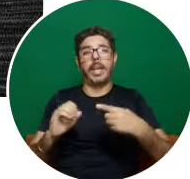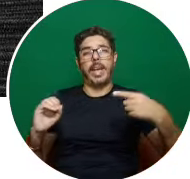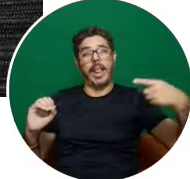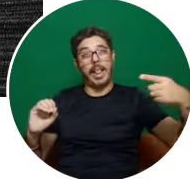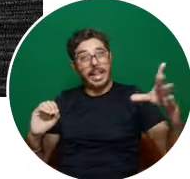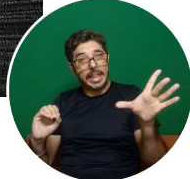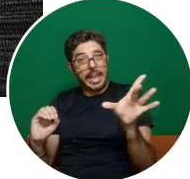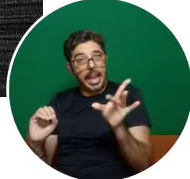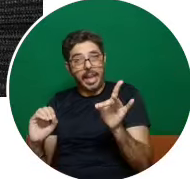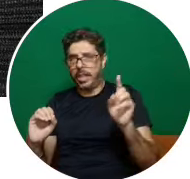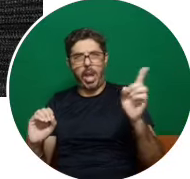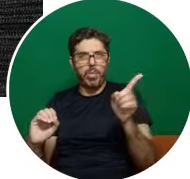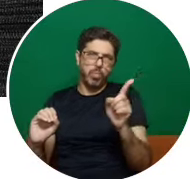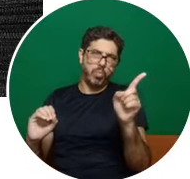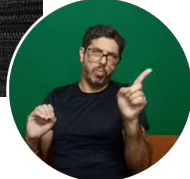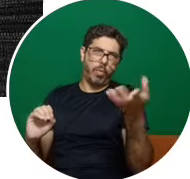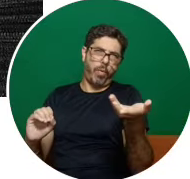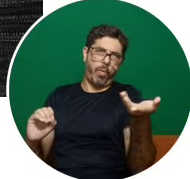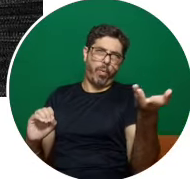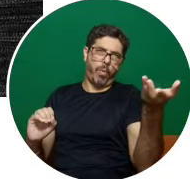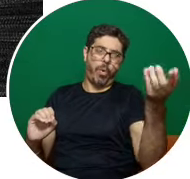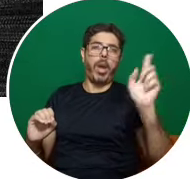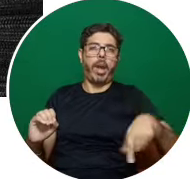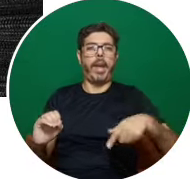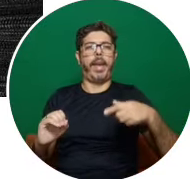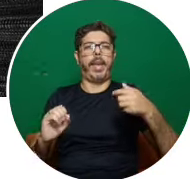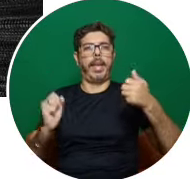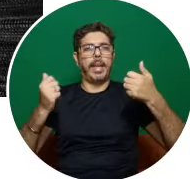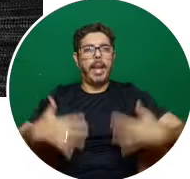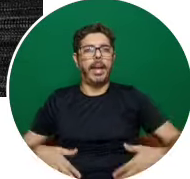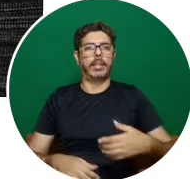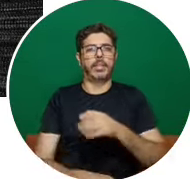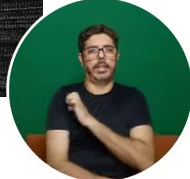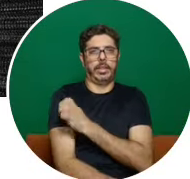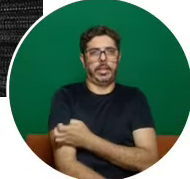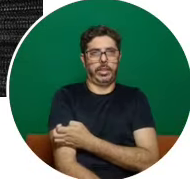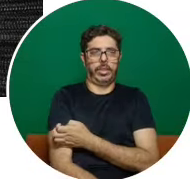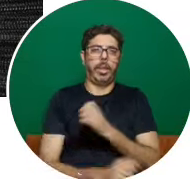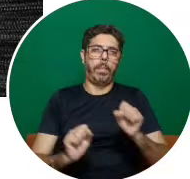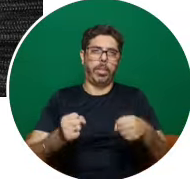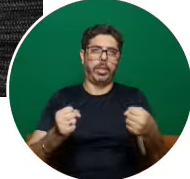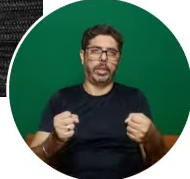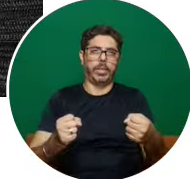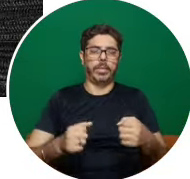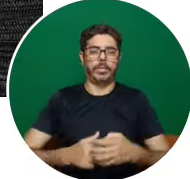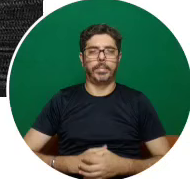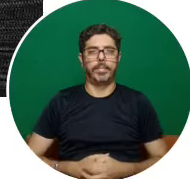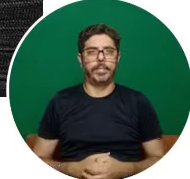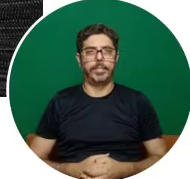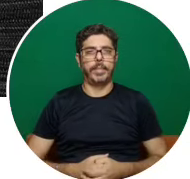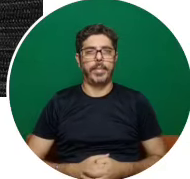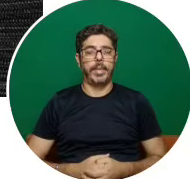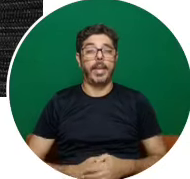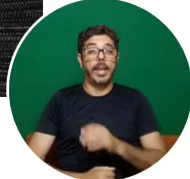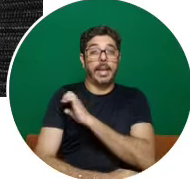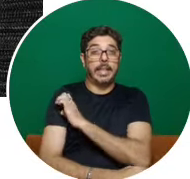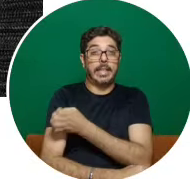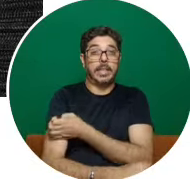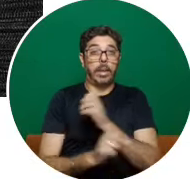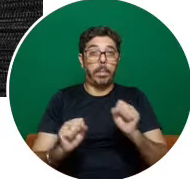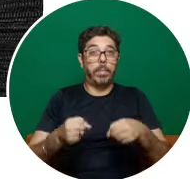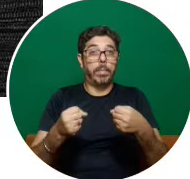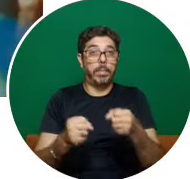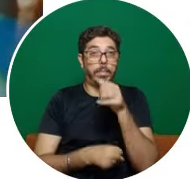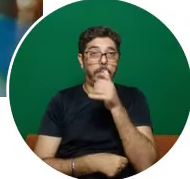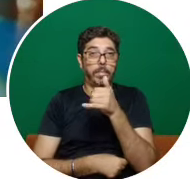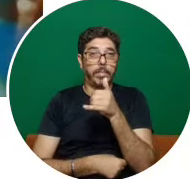vamos ter o oposto. A sua energia potencial vai aumentar quando ela se mover no sentido do campo e diminuir quando ela se mover contra